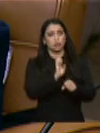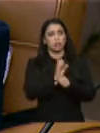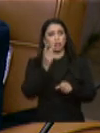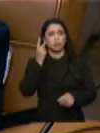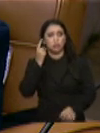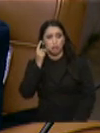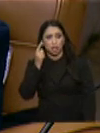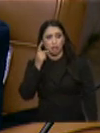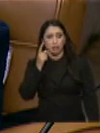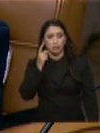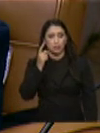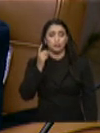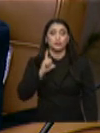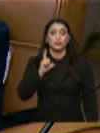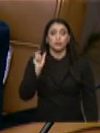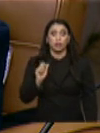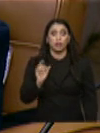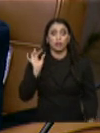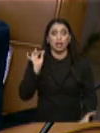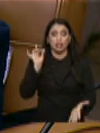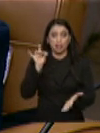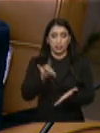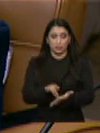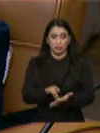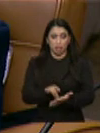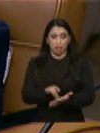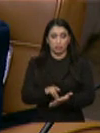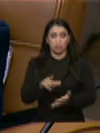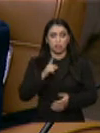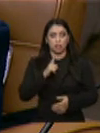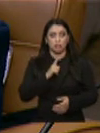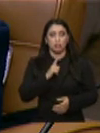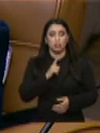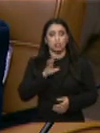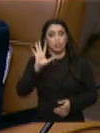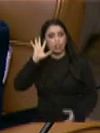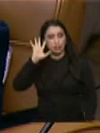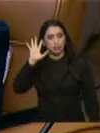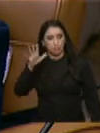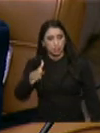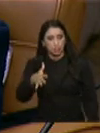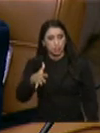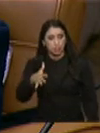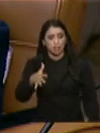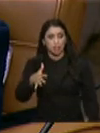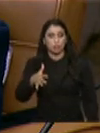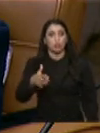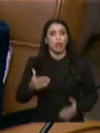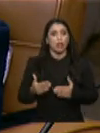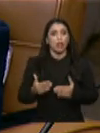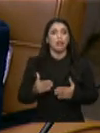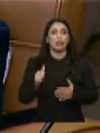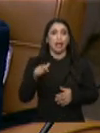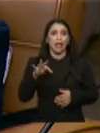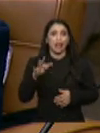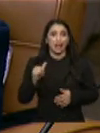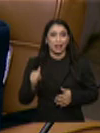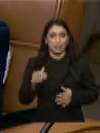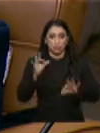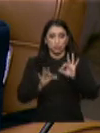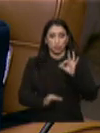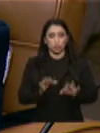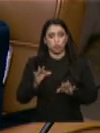concluindo pela eficácia prospectiva dos efeitos dessa decisão a partir da publicação da ata de